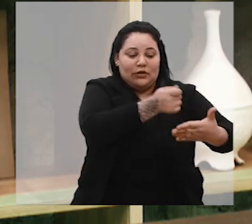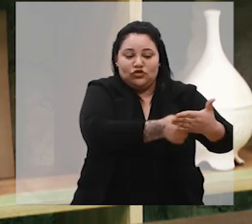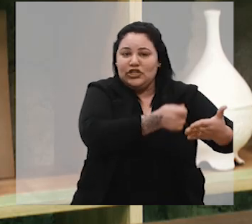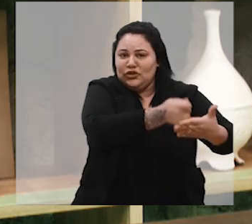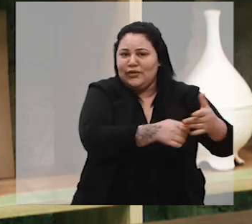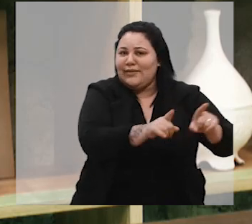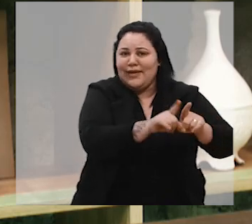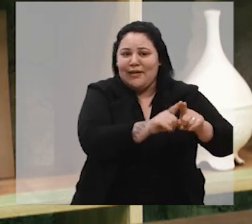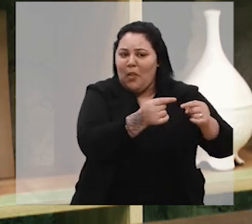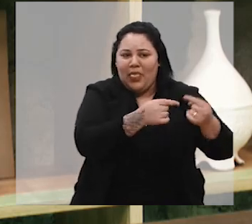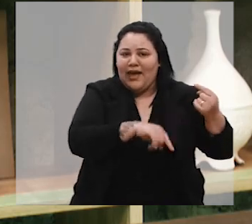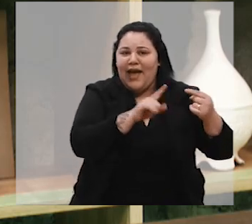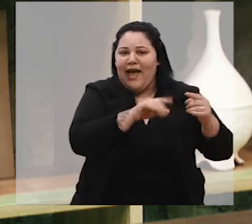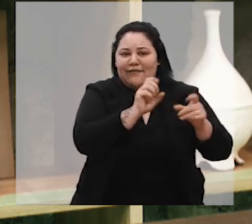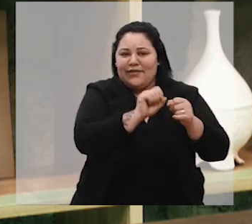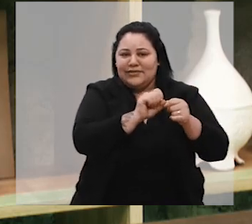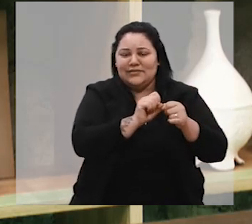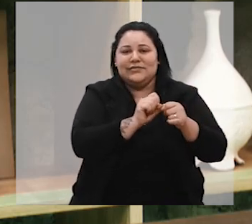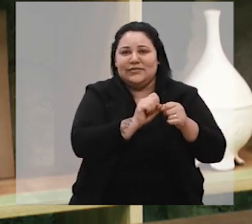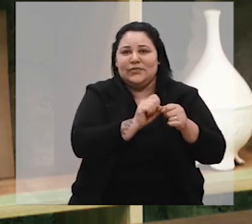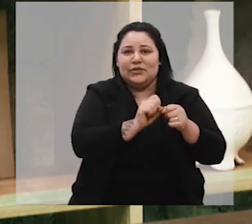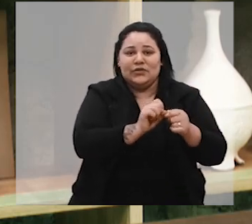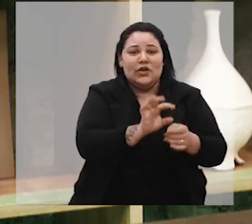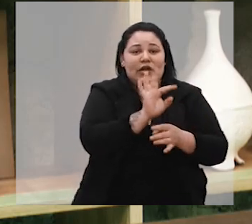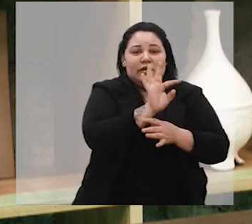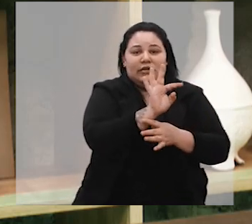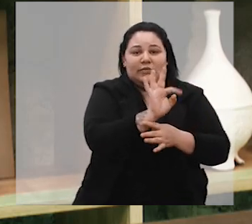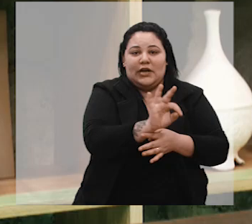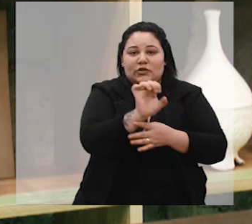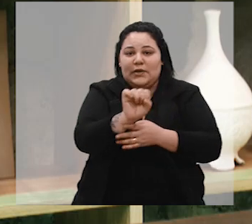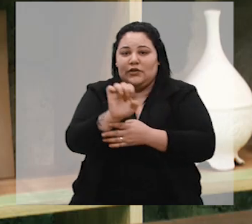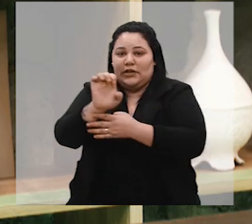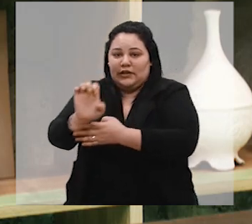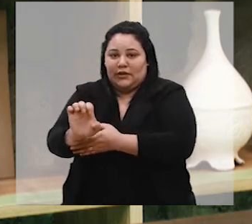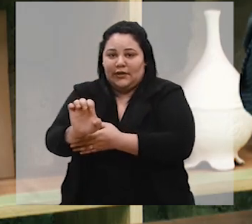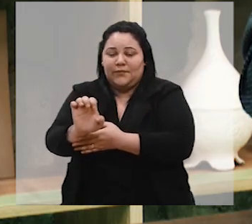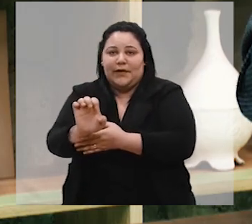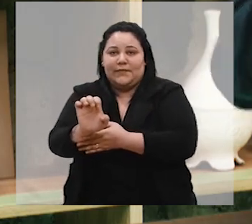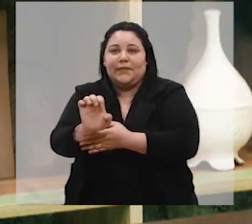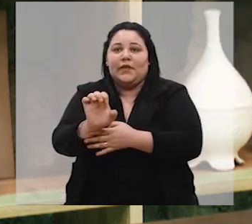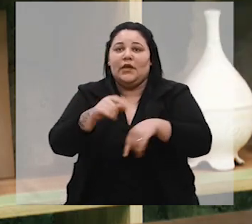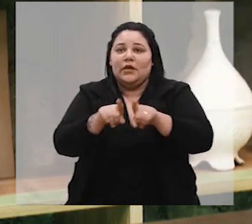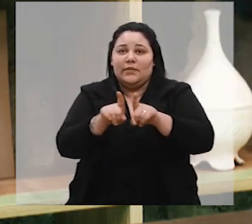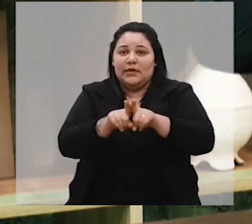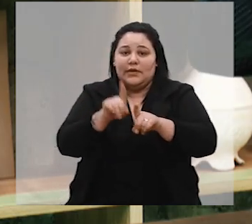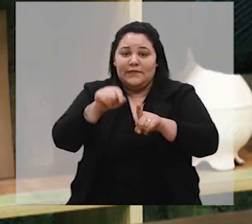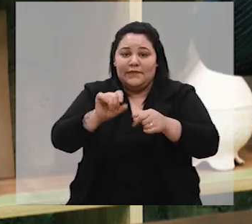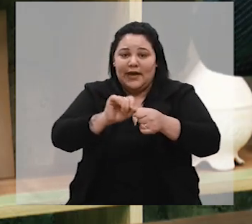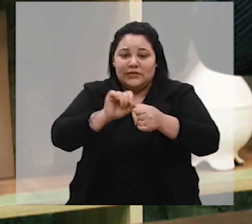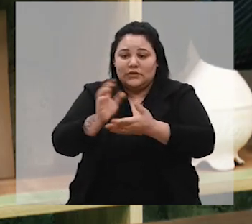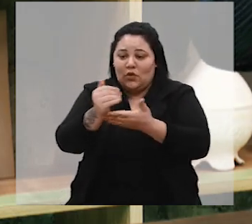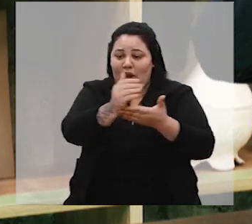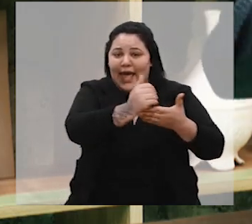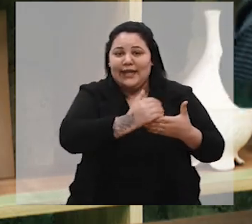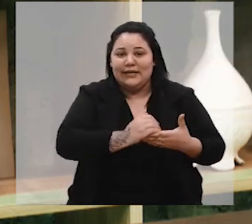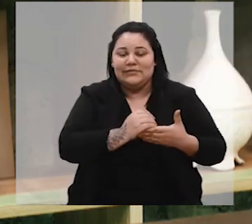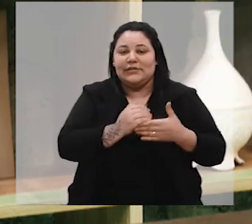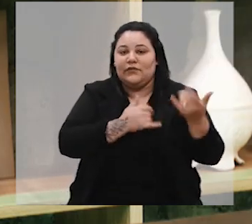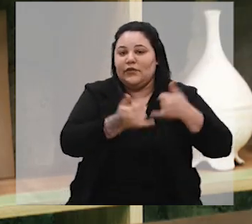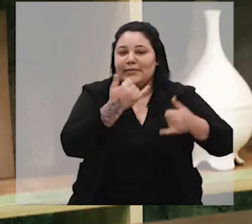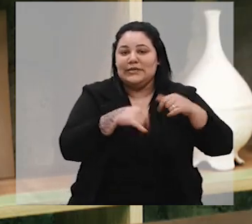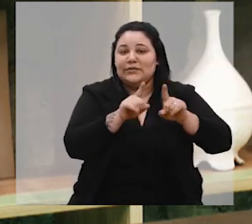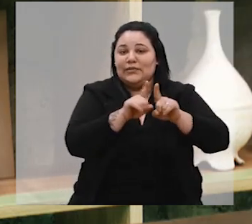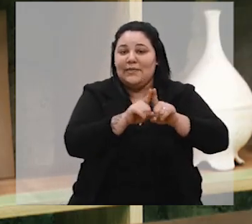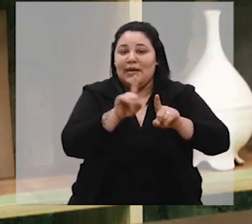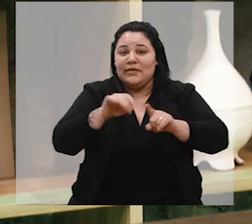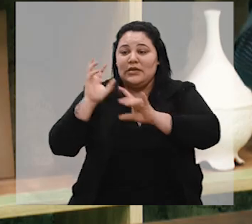não vai dar. Essa conta, depois o Tribunal Superior Eleitoral disponibiliza diversas formas de cruzamento desses dados, né? Se o